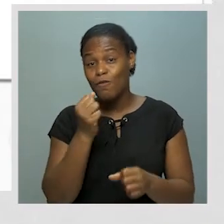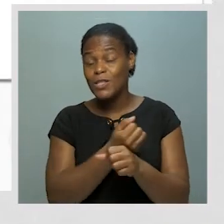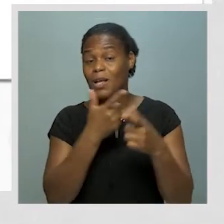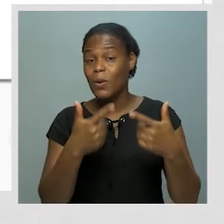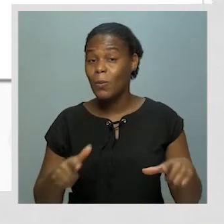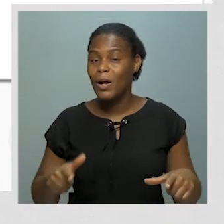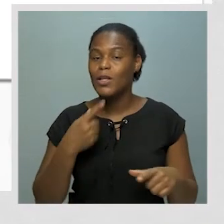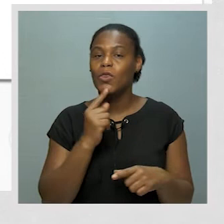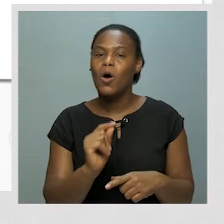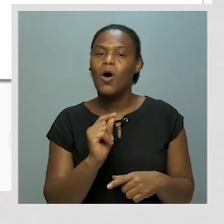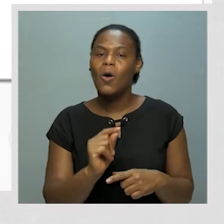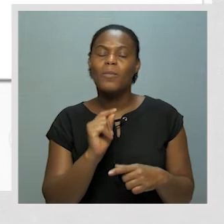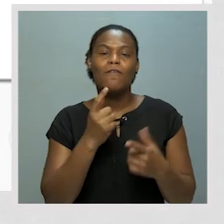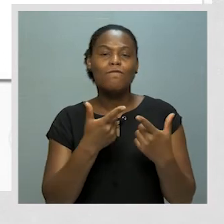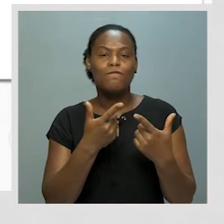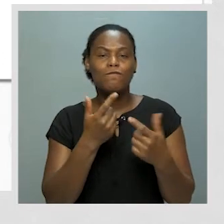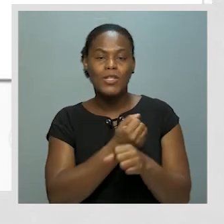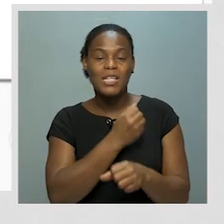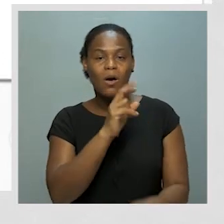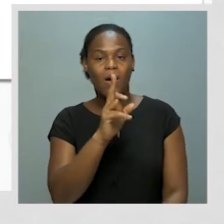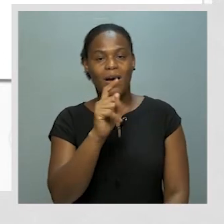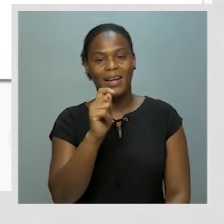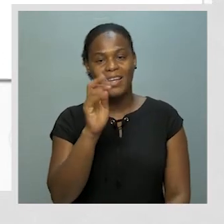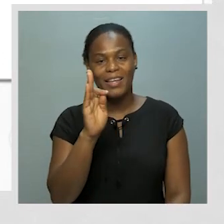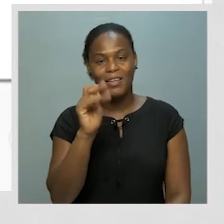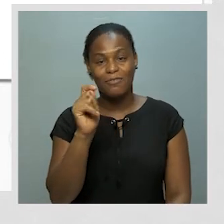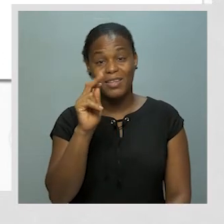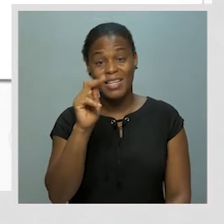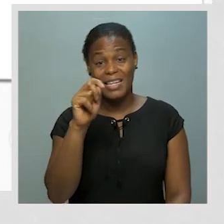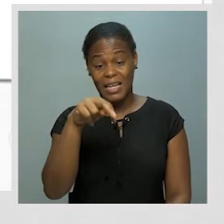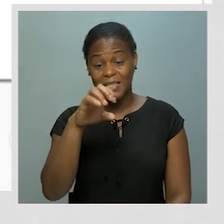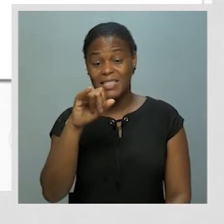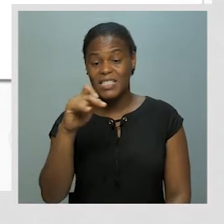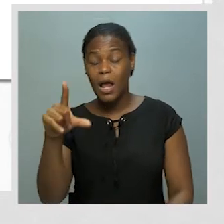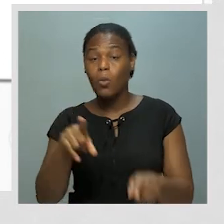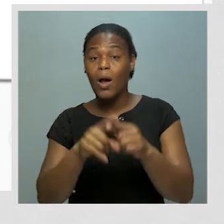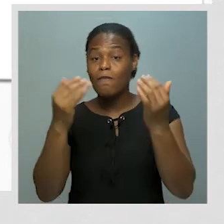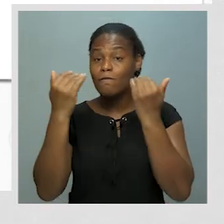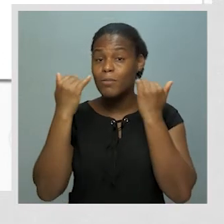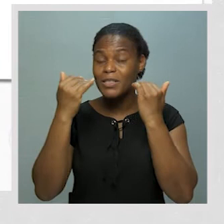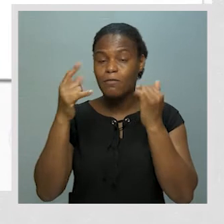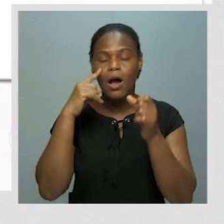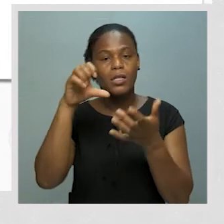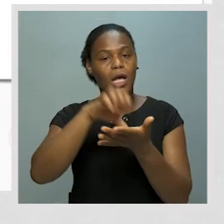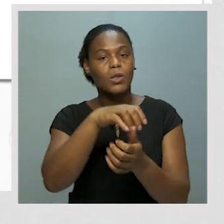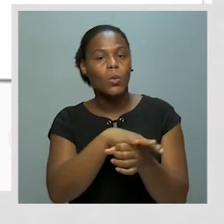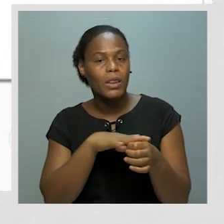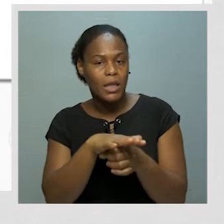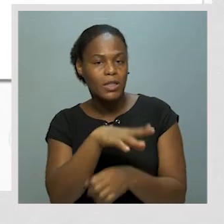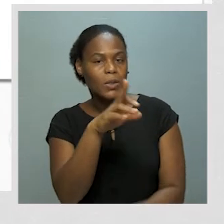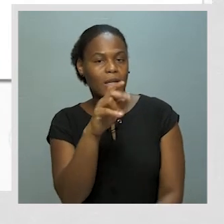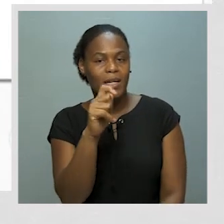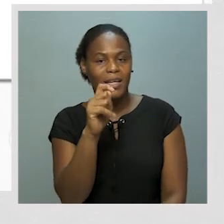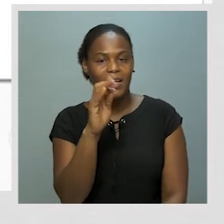linguagem que se chama função referencial ou informativa, e ela centra-se no contexto